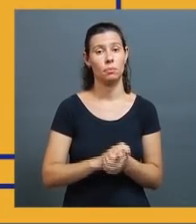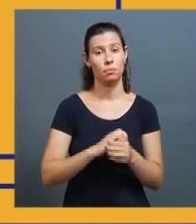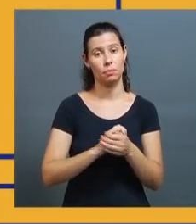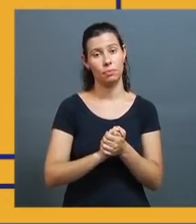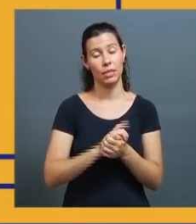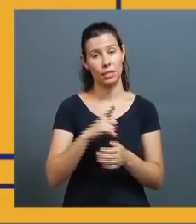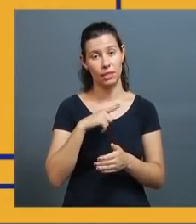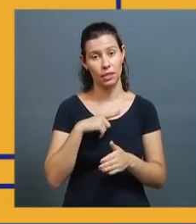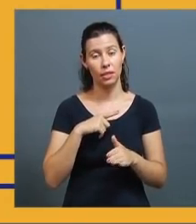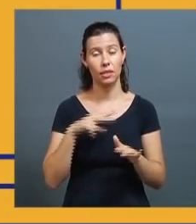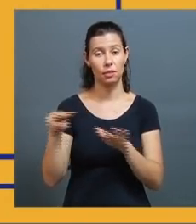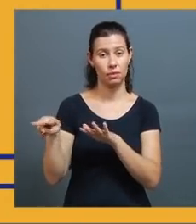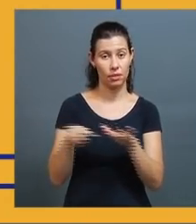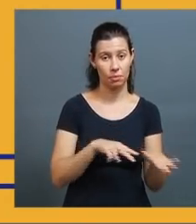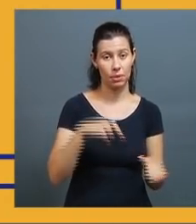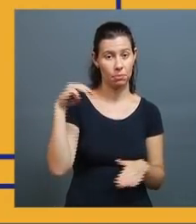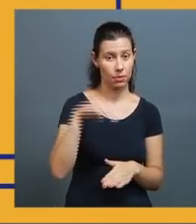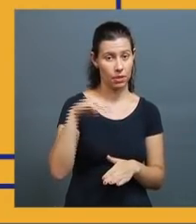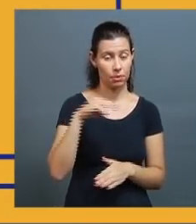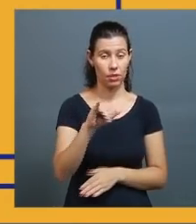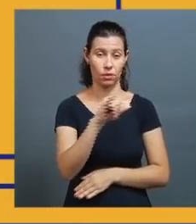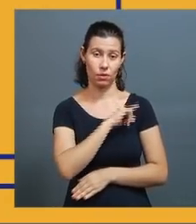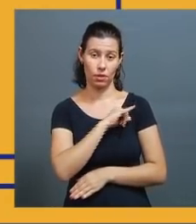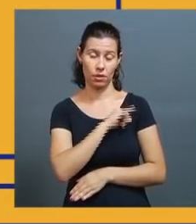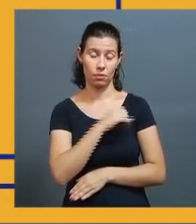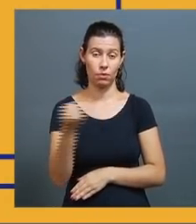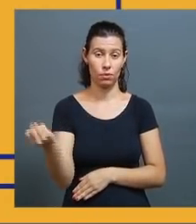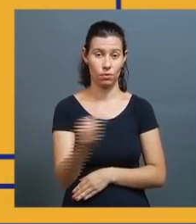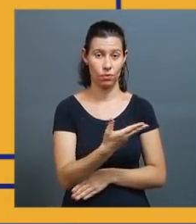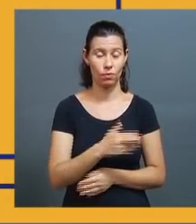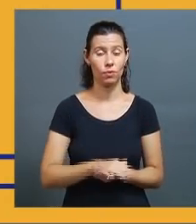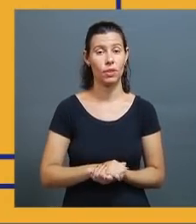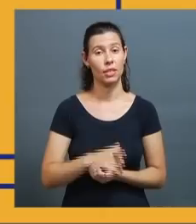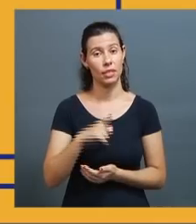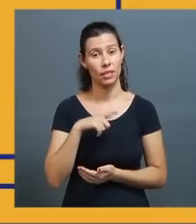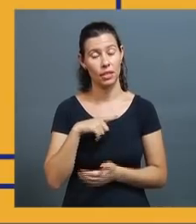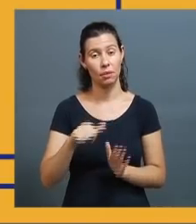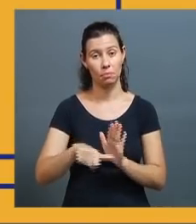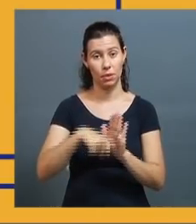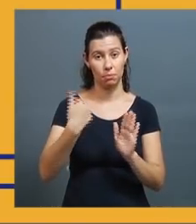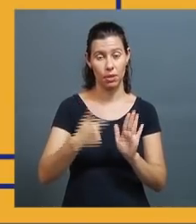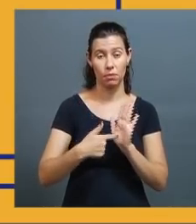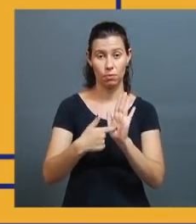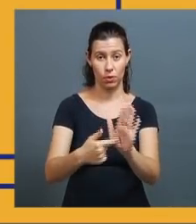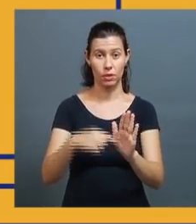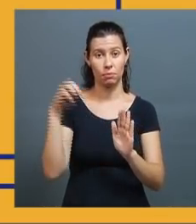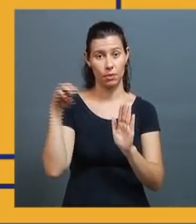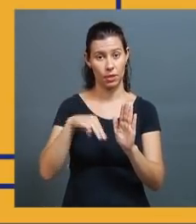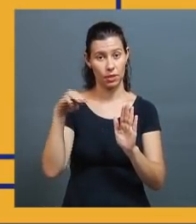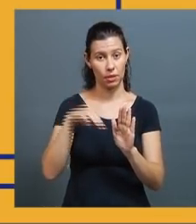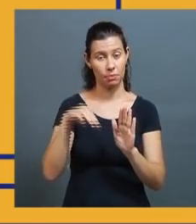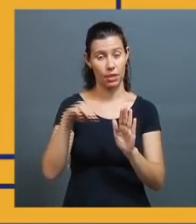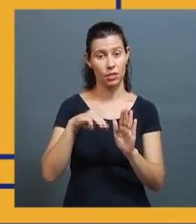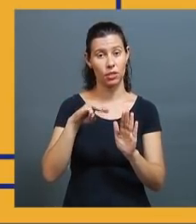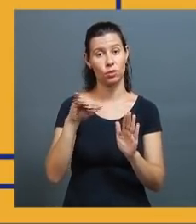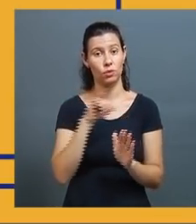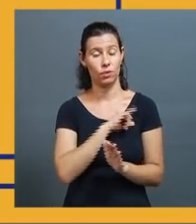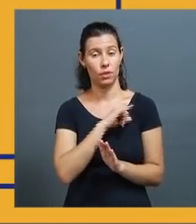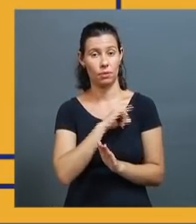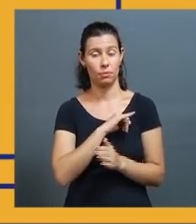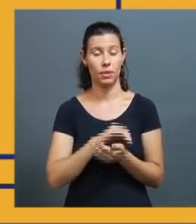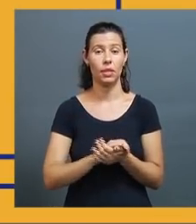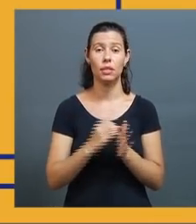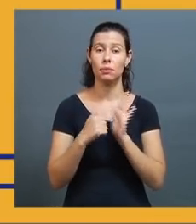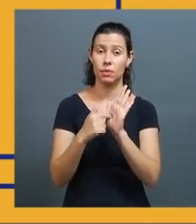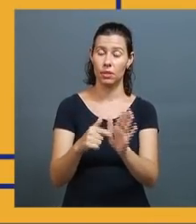de Matemática do Pontal. A novidade deste ano é a realização da primeira Mostra de Matemática de Ituiutaba. São apresentações